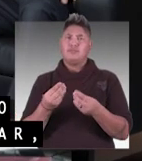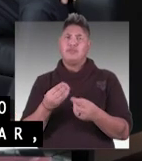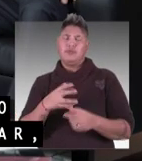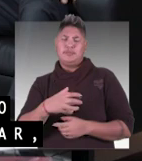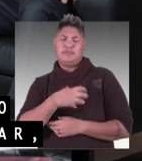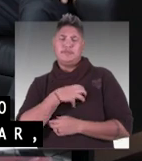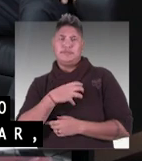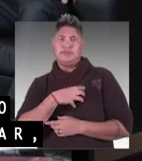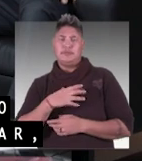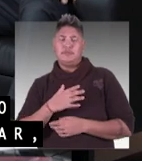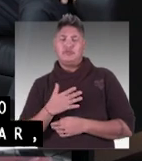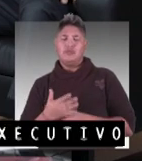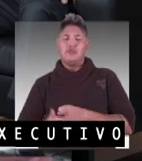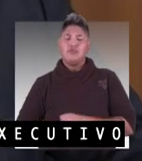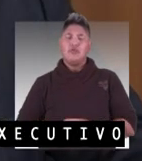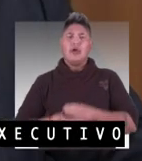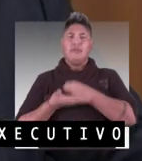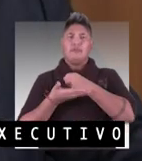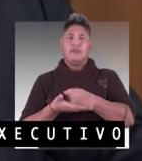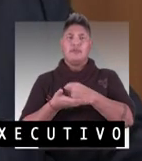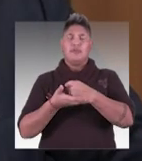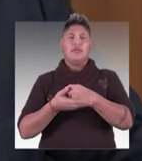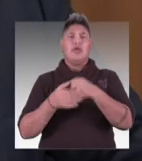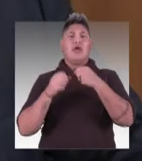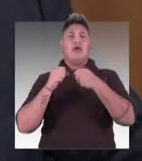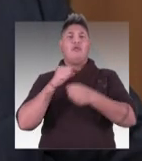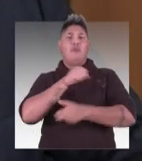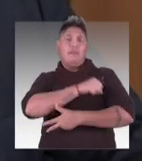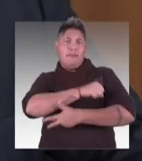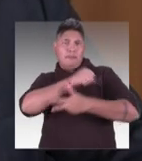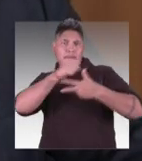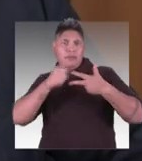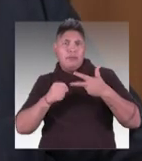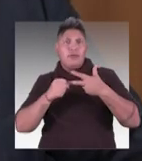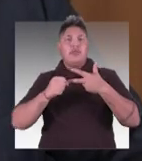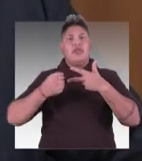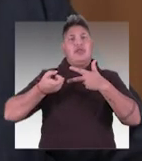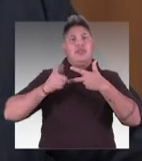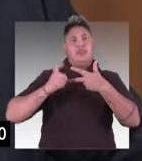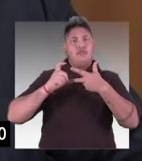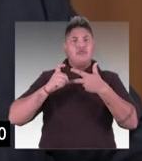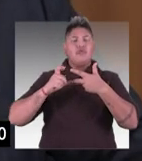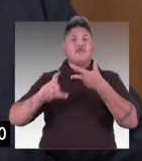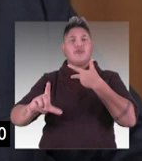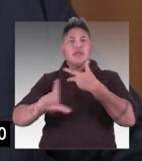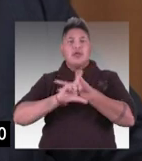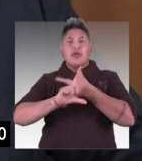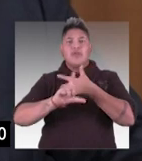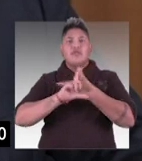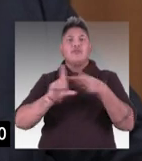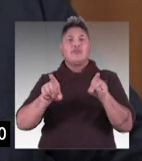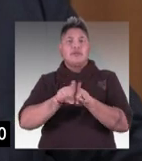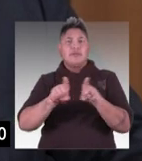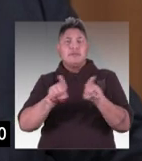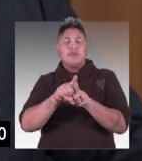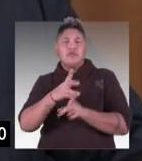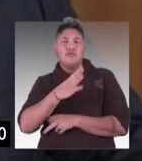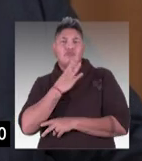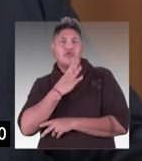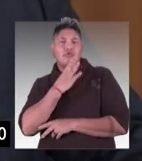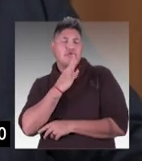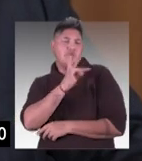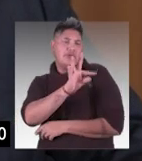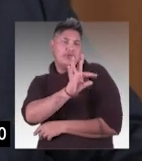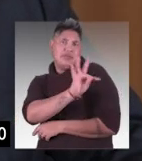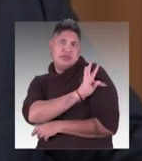sentido de subsidiar tanto o Poder Executivo quanto o Poder Legislativo de conhecimento técnico e